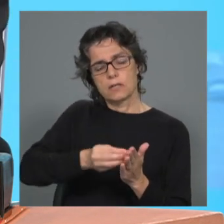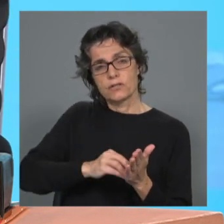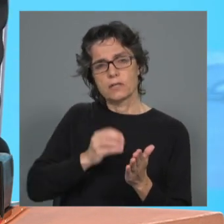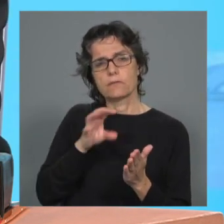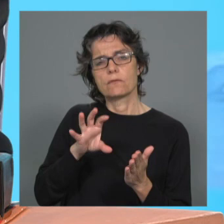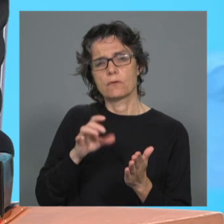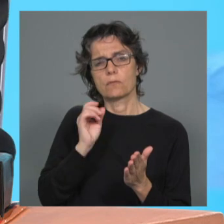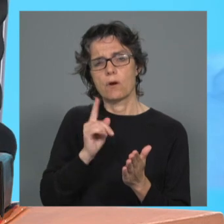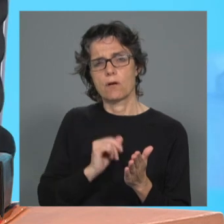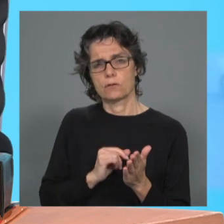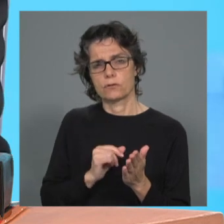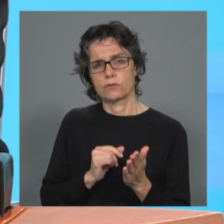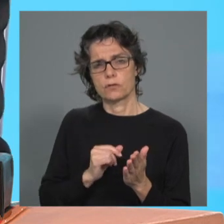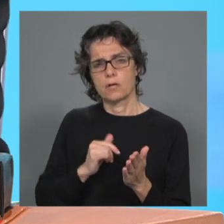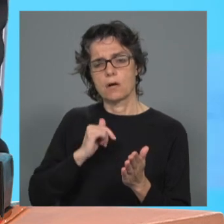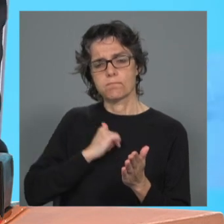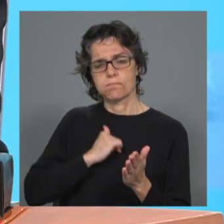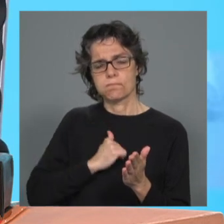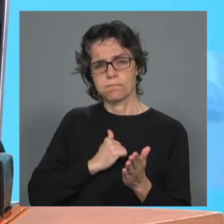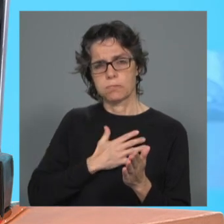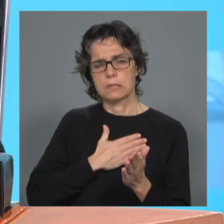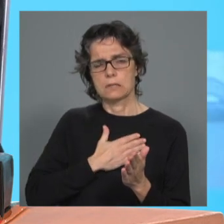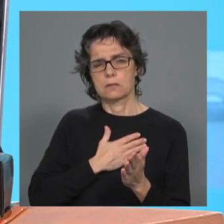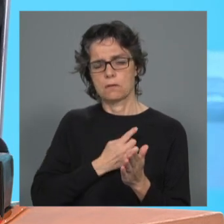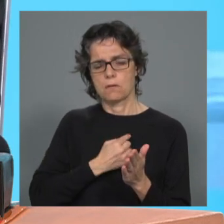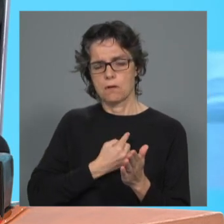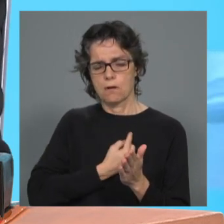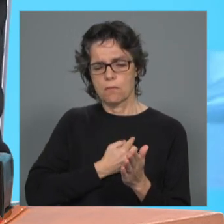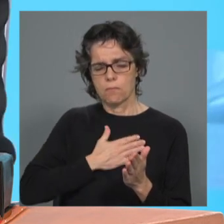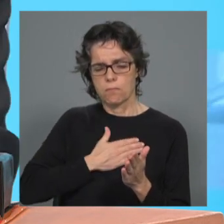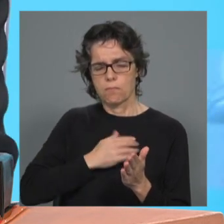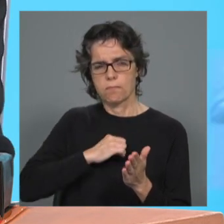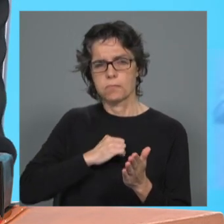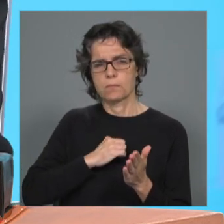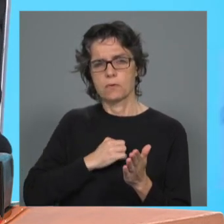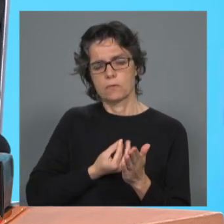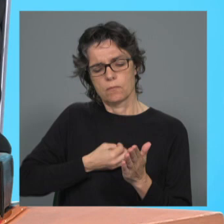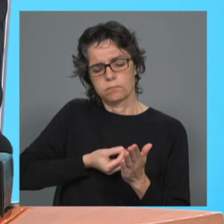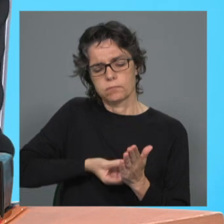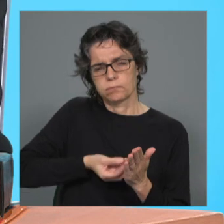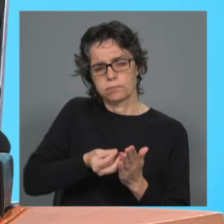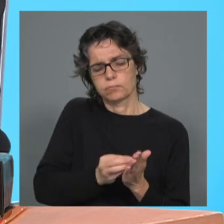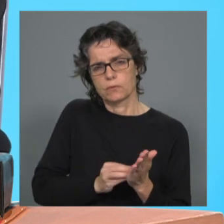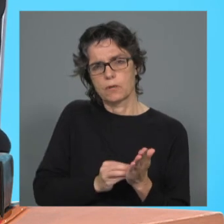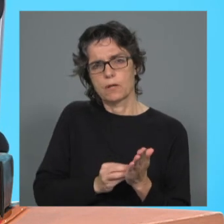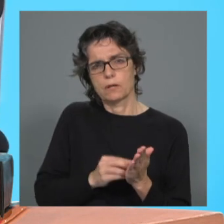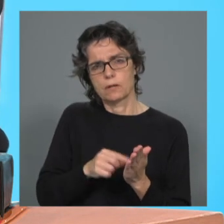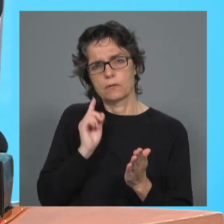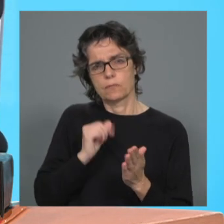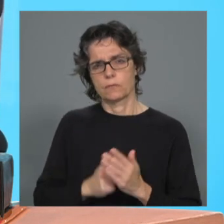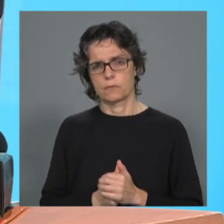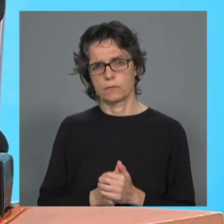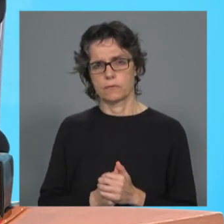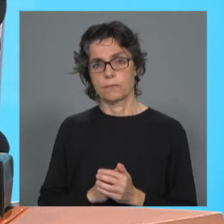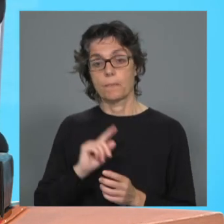acima de tudo, uma experiência vivida a partir da sua intimidade, da sua proximidade. Este é um traço, certamente, muito significativo.